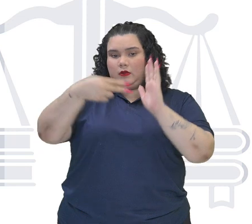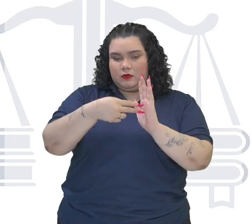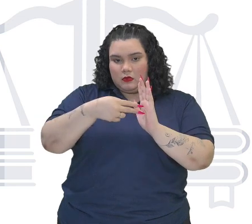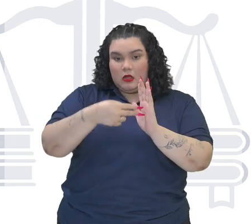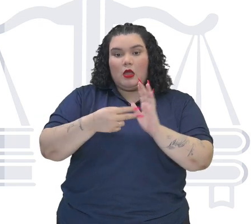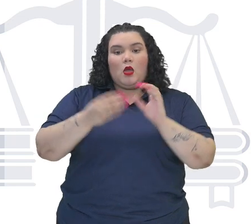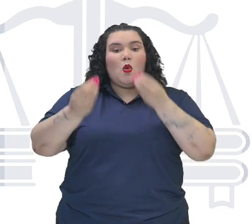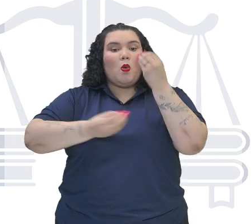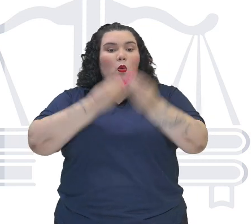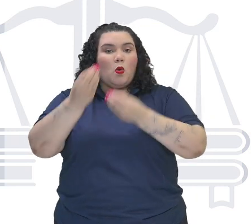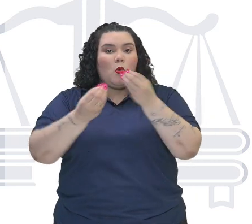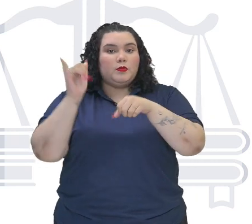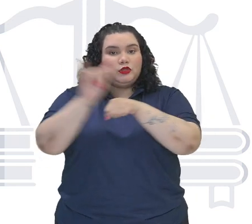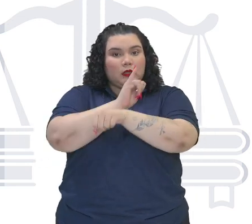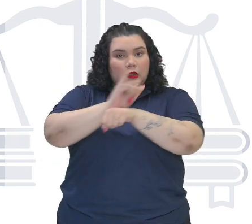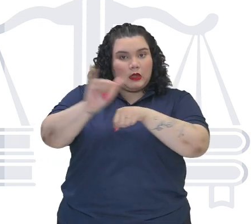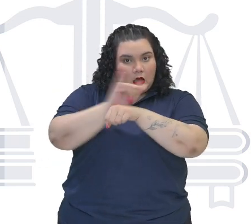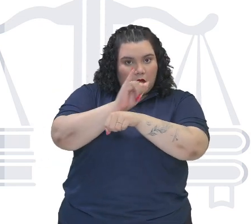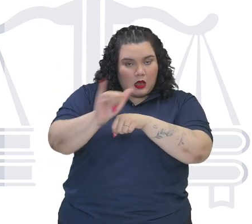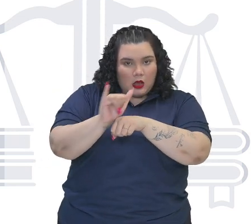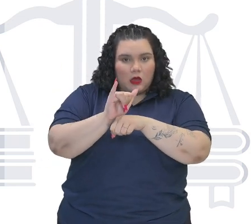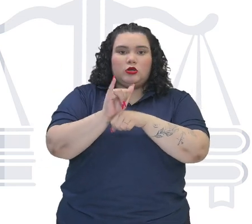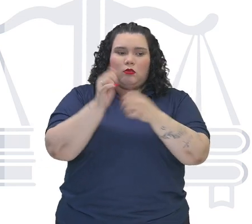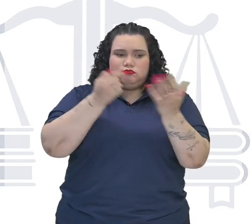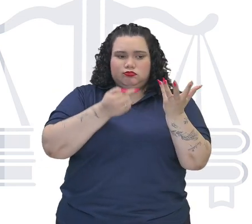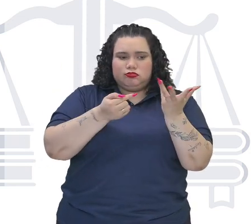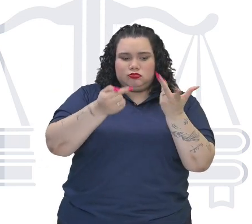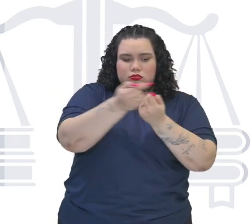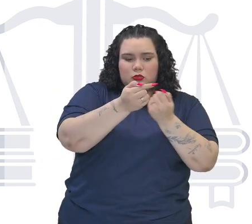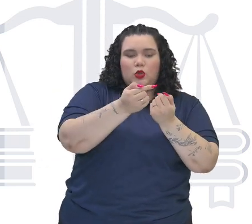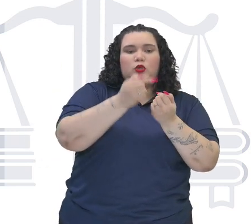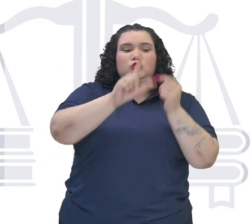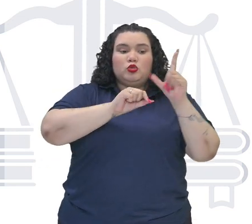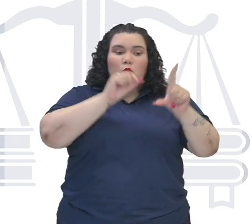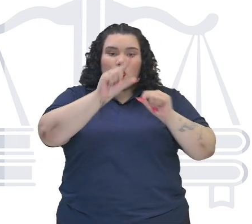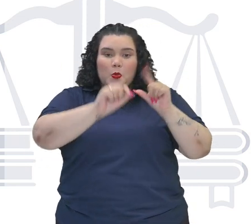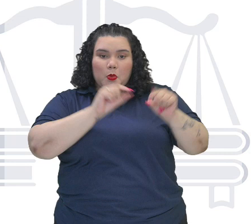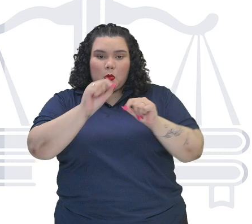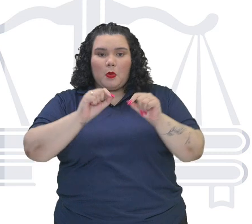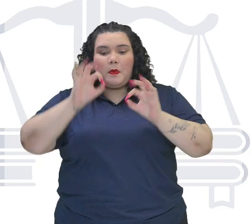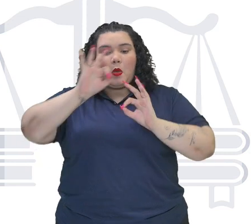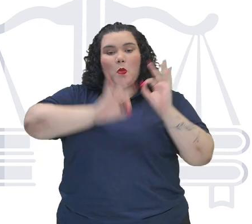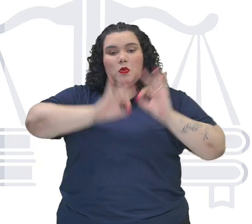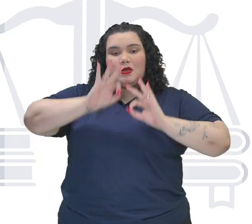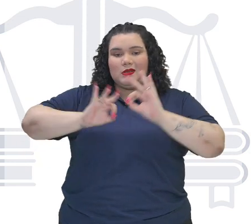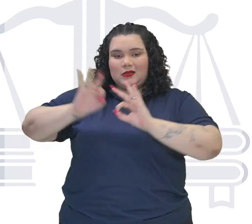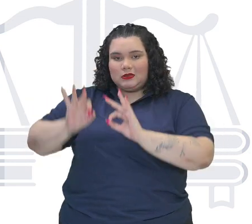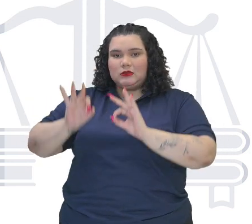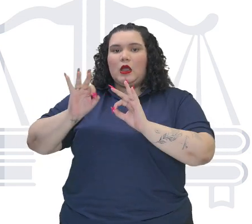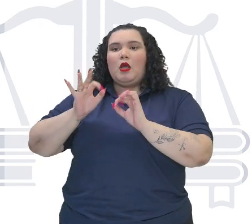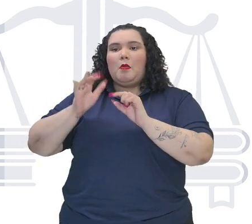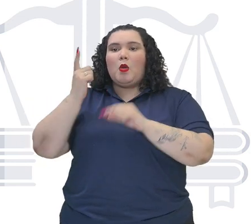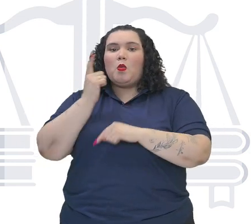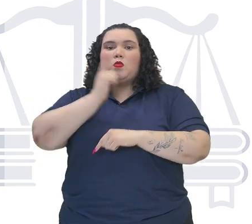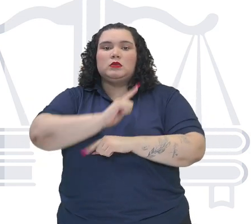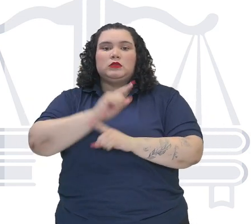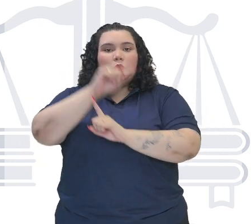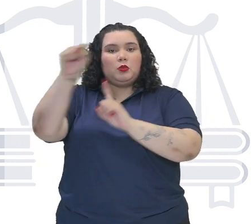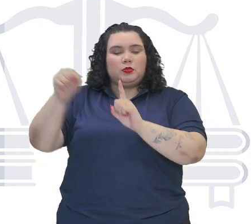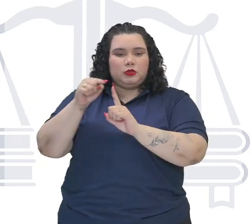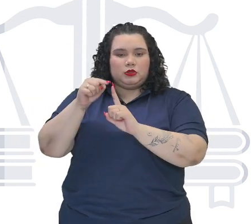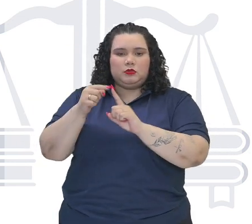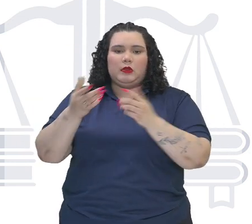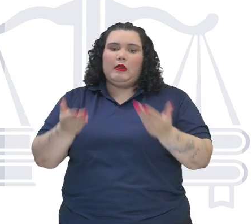das estratégias em relação ao objetivo pretendido. Esse objetivo pretendido, vamos trazer como exemplo uma